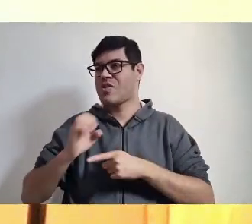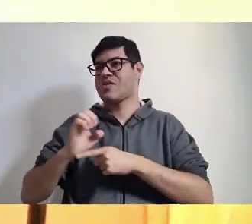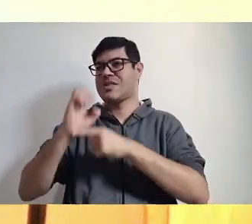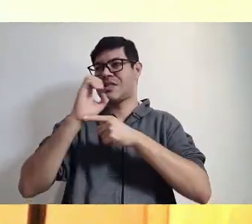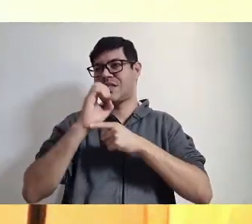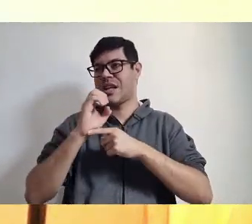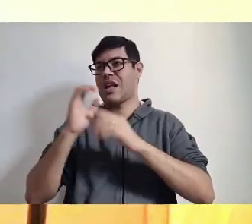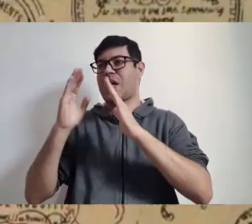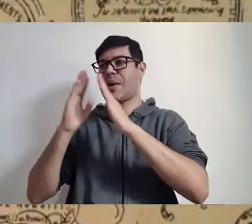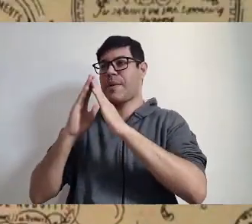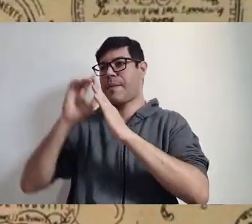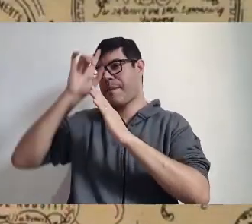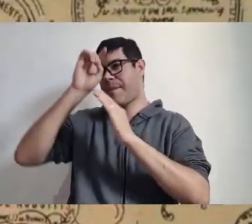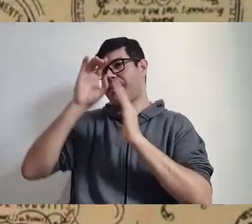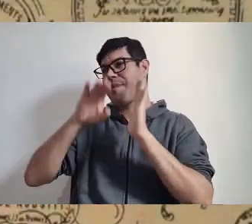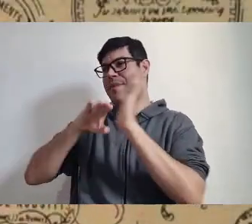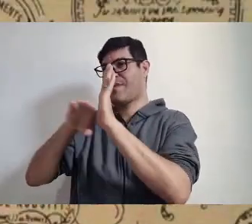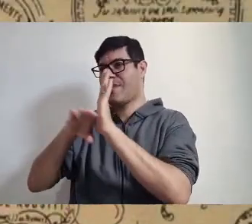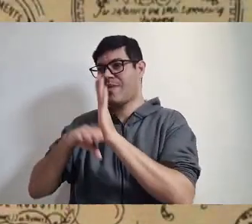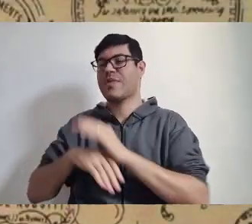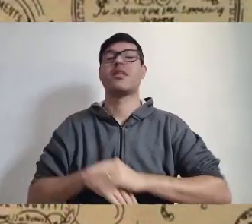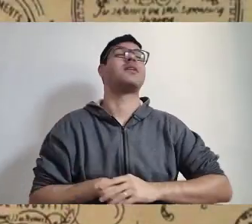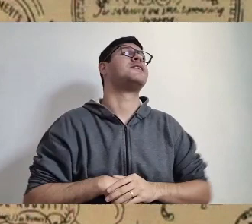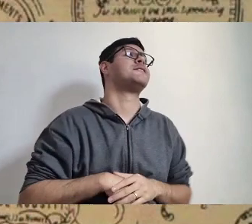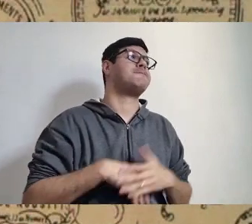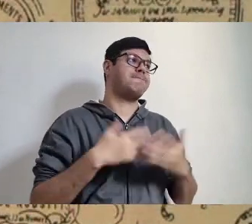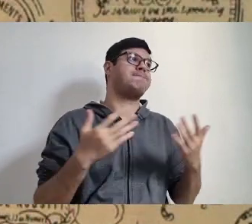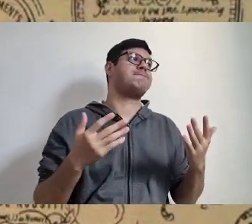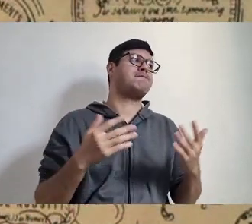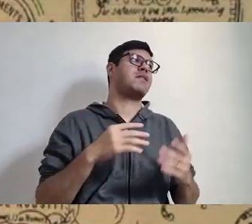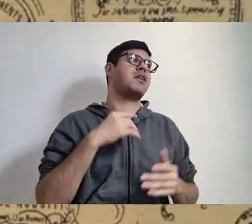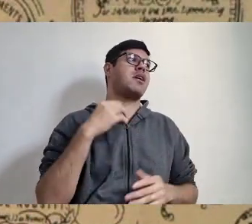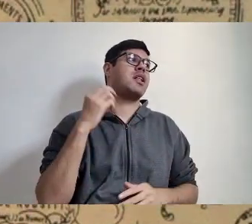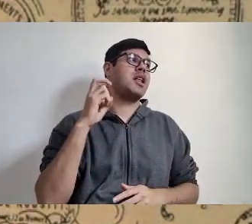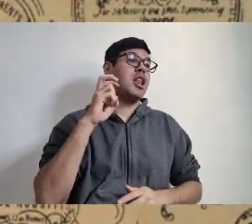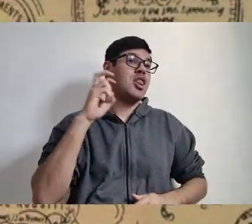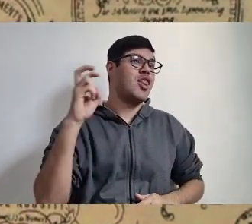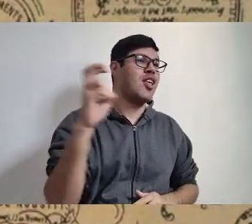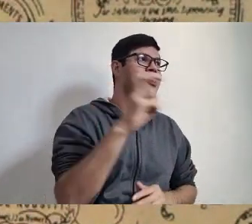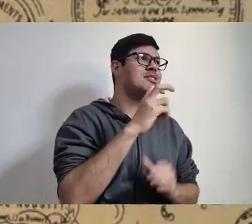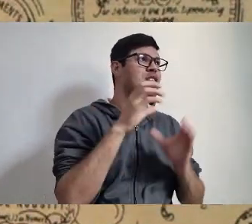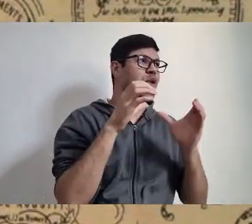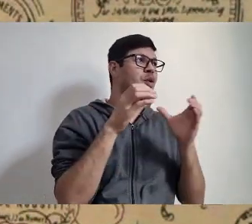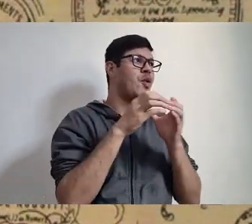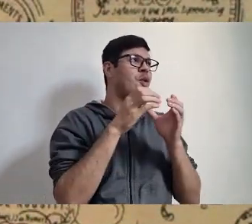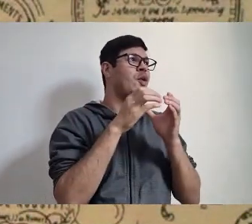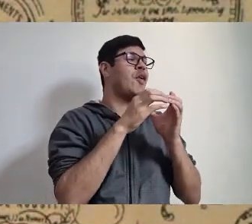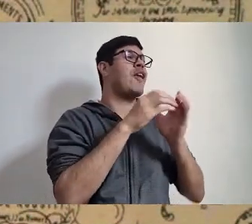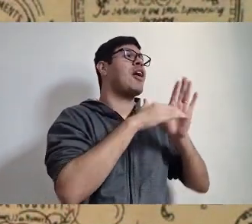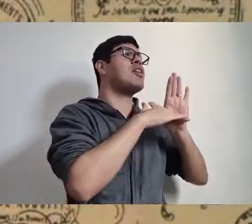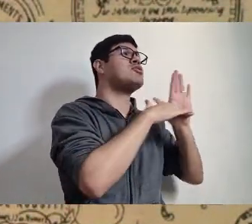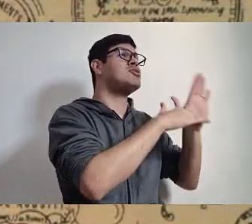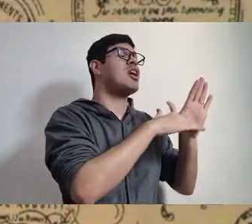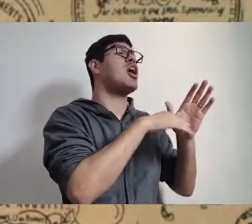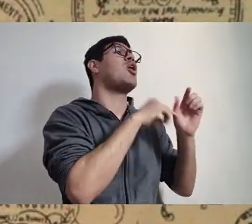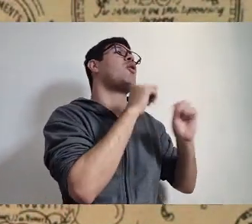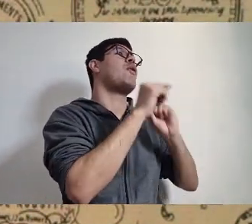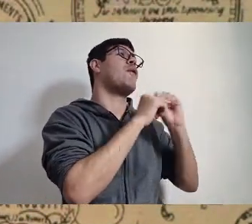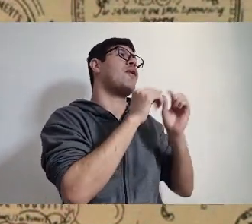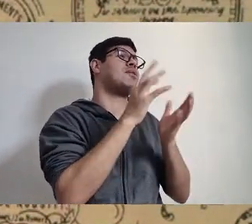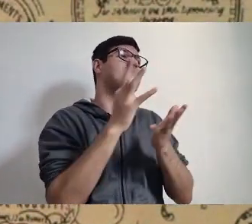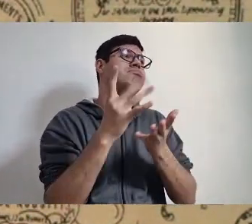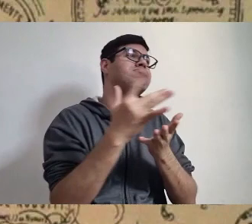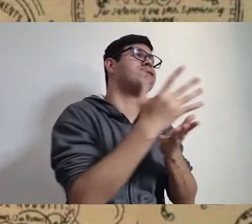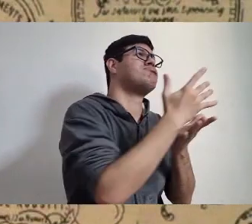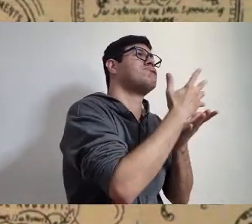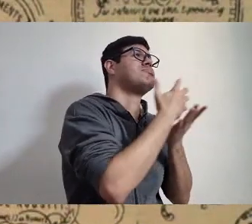hospital. Exatamente. A gente, na proposta que a gente fez para o Pedrinho, nós 5, a gente pede para que essa arrecadação seja para Santa